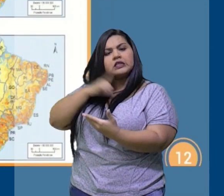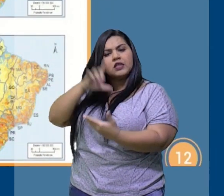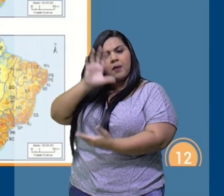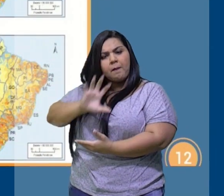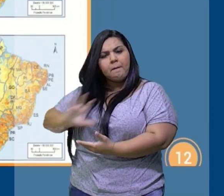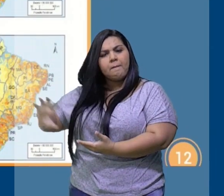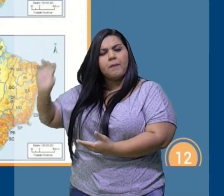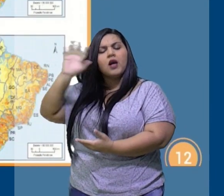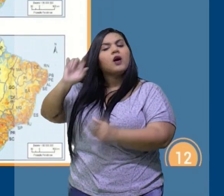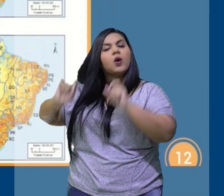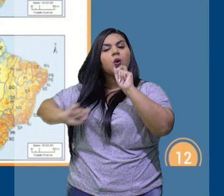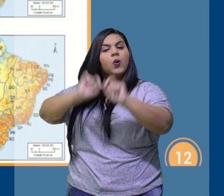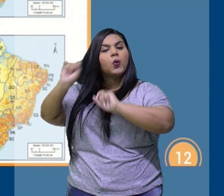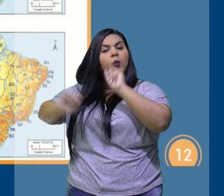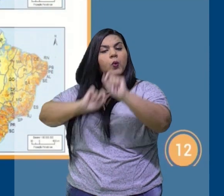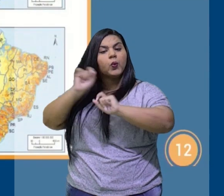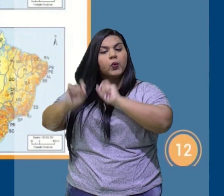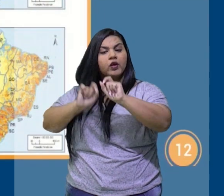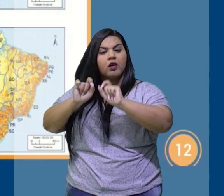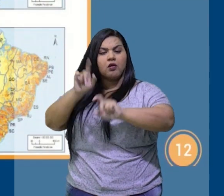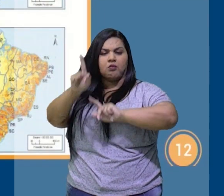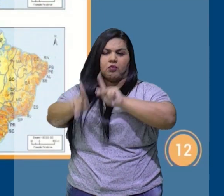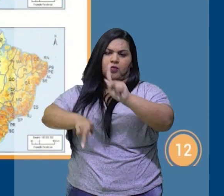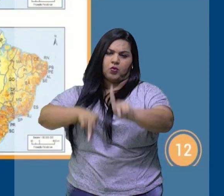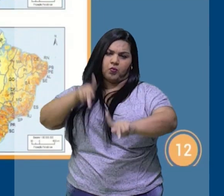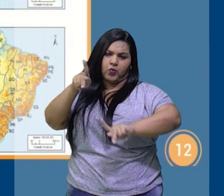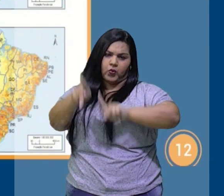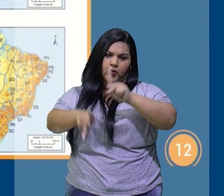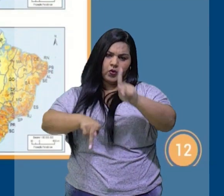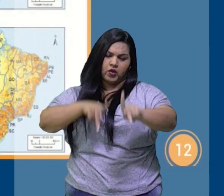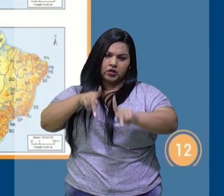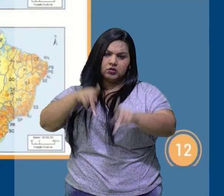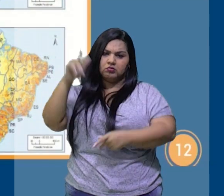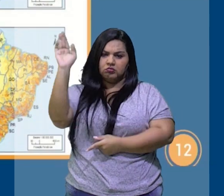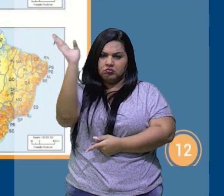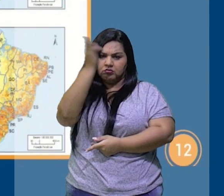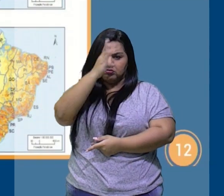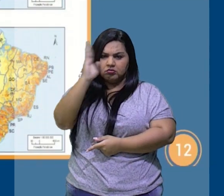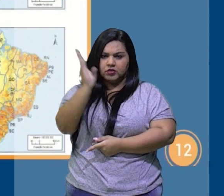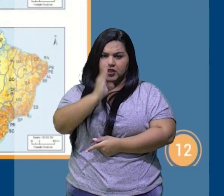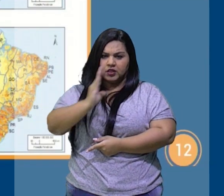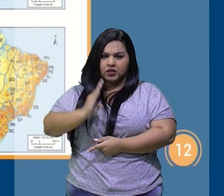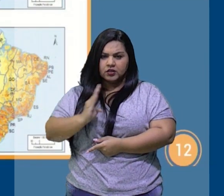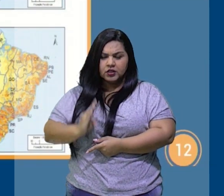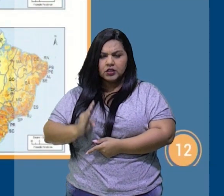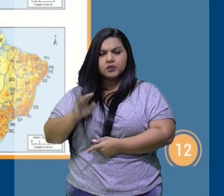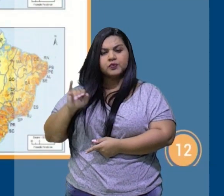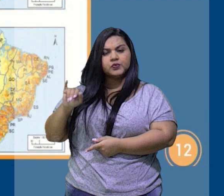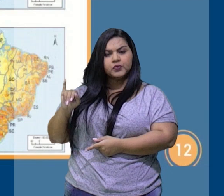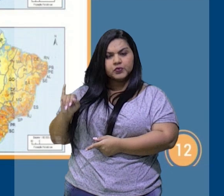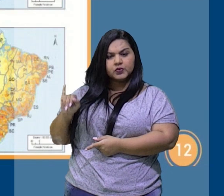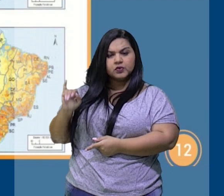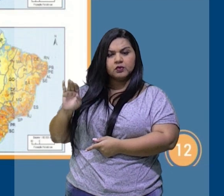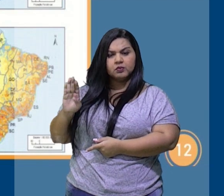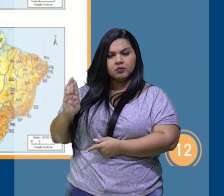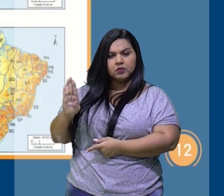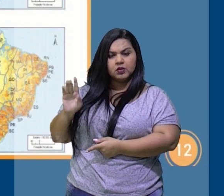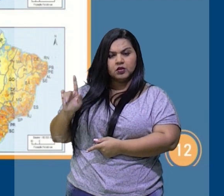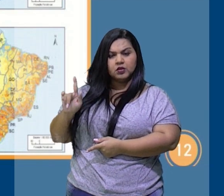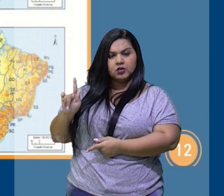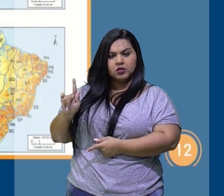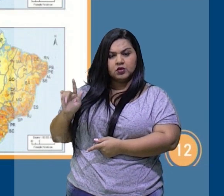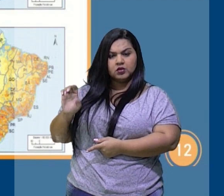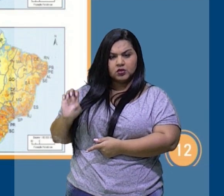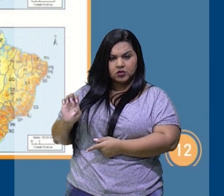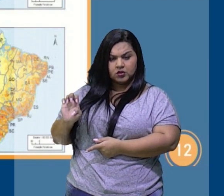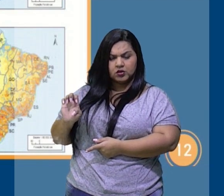a densidade demográfica, né? Também aqui do Brasil, um mapa aí do IBGE, né? Então aqui eu tenho,